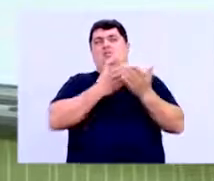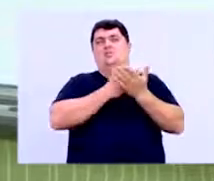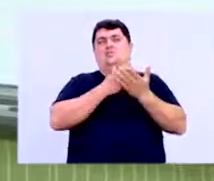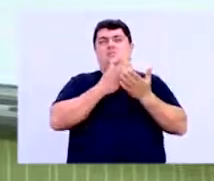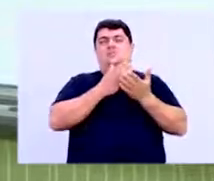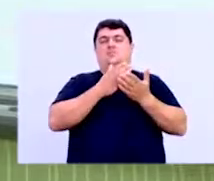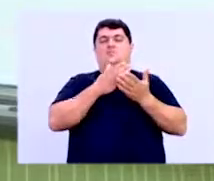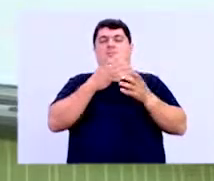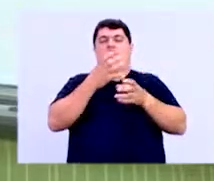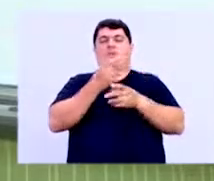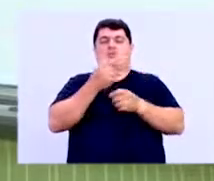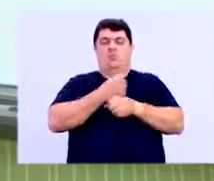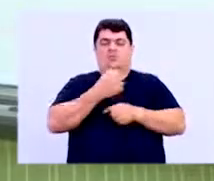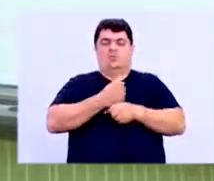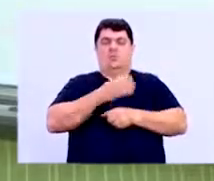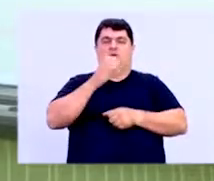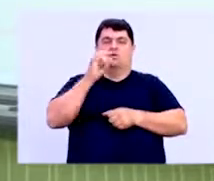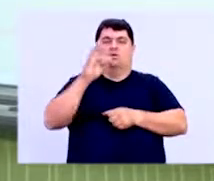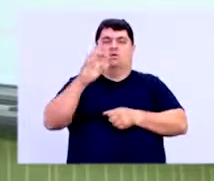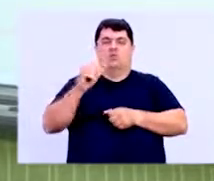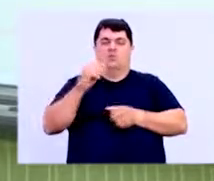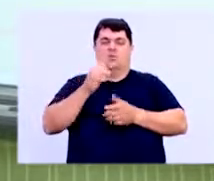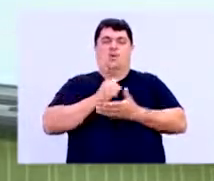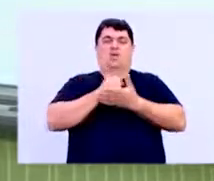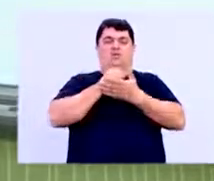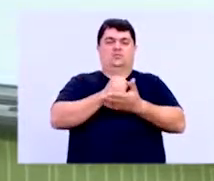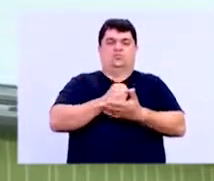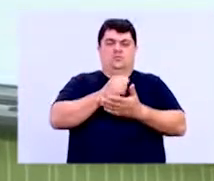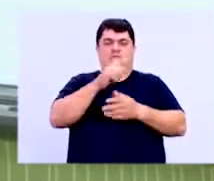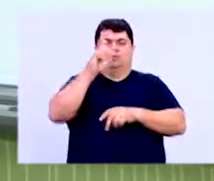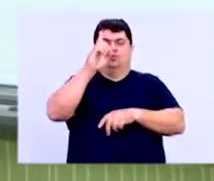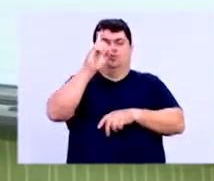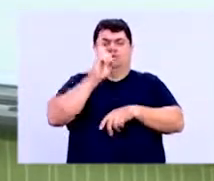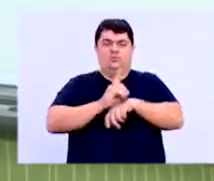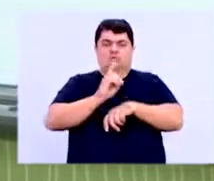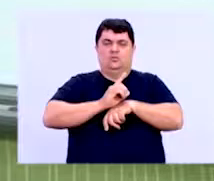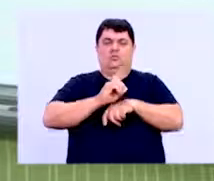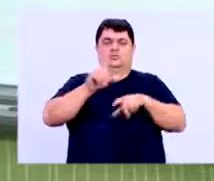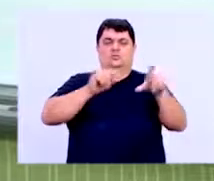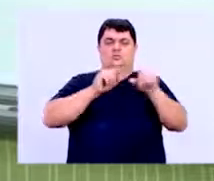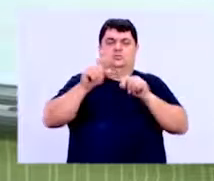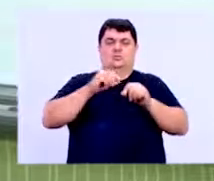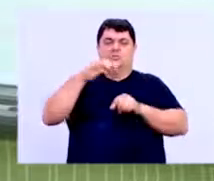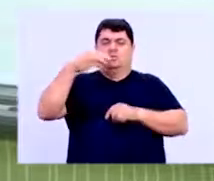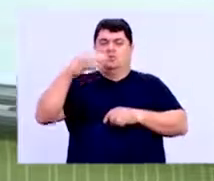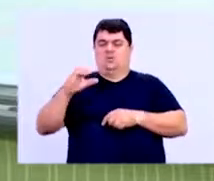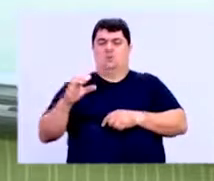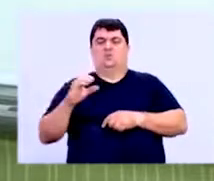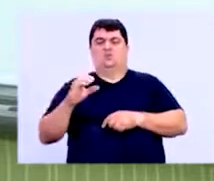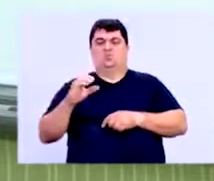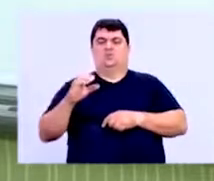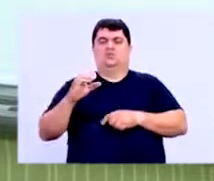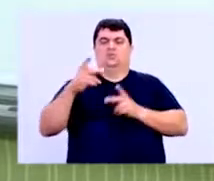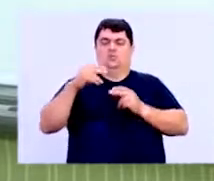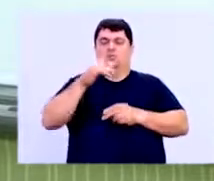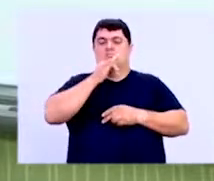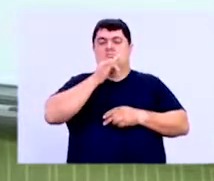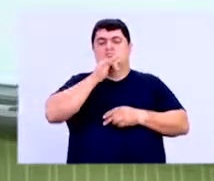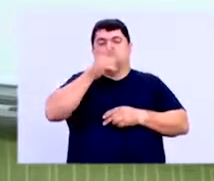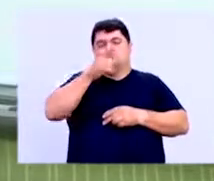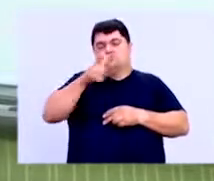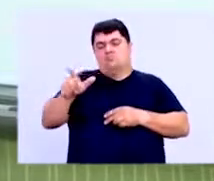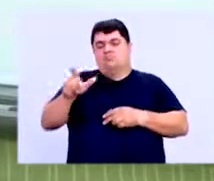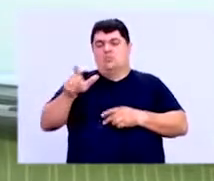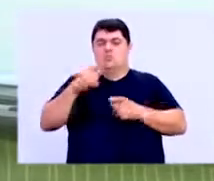de custo ajuda o gestor na tomada de decisão. A margem de contribuição está aí, mais um exemplo nessa